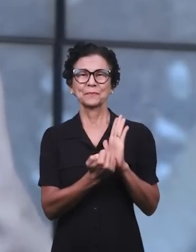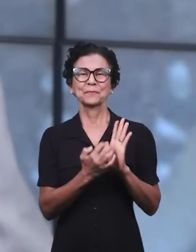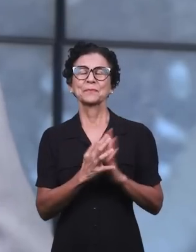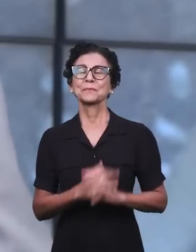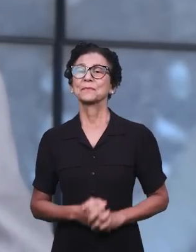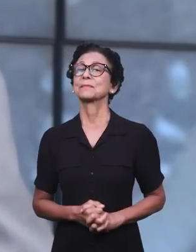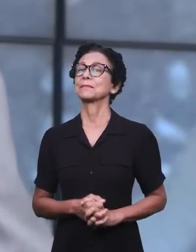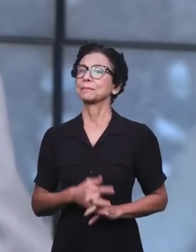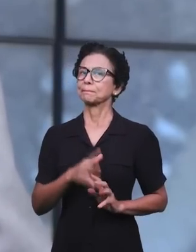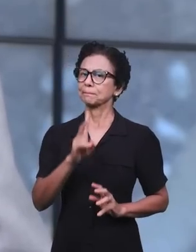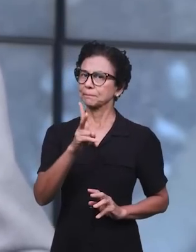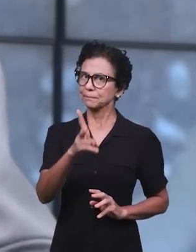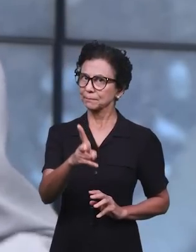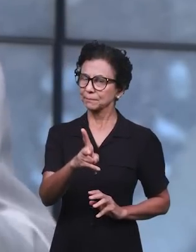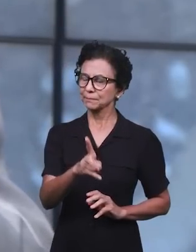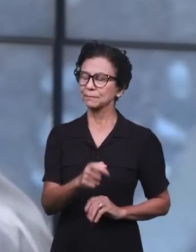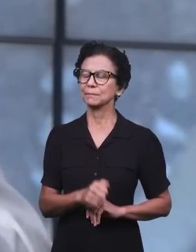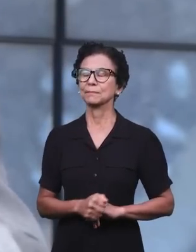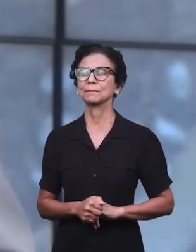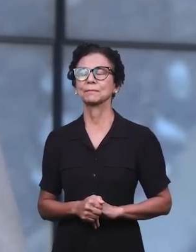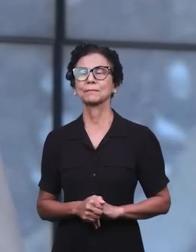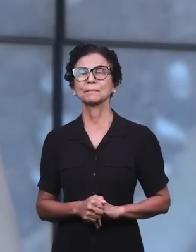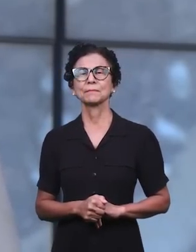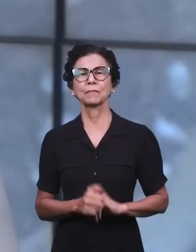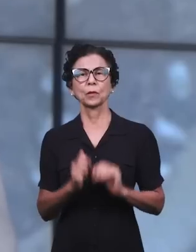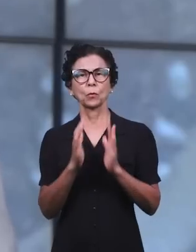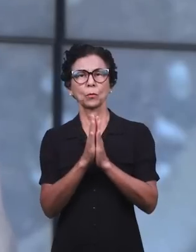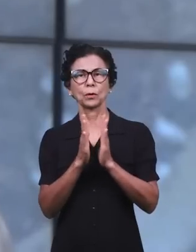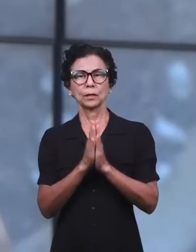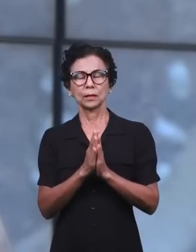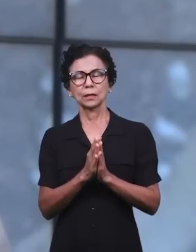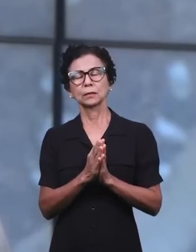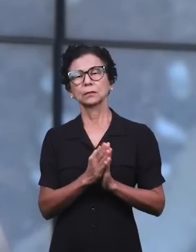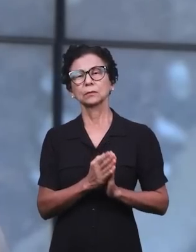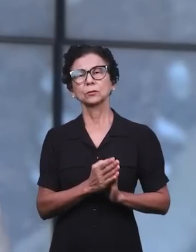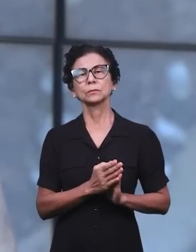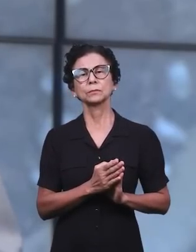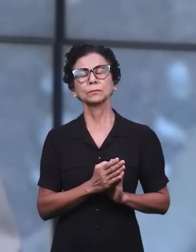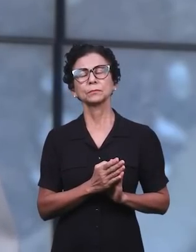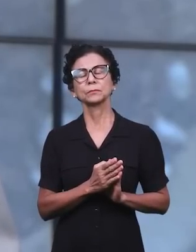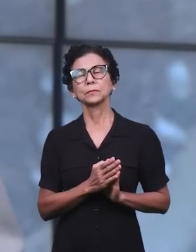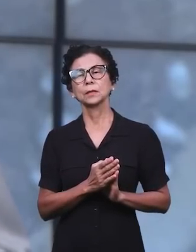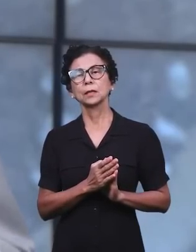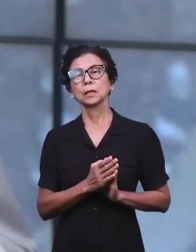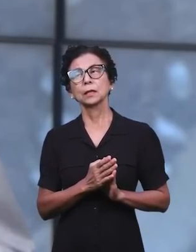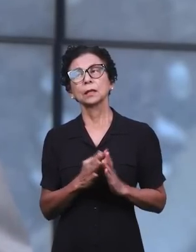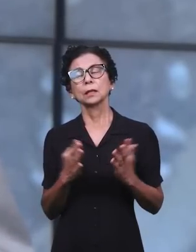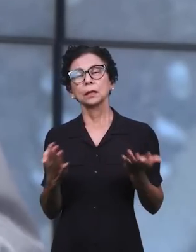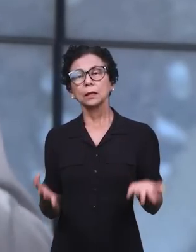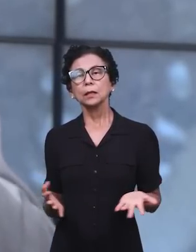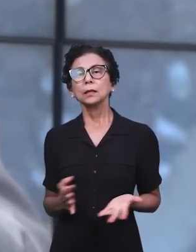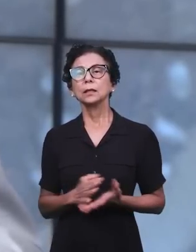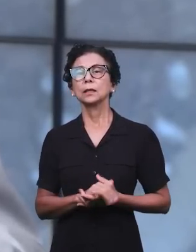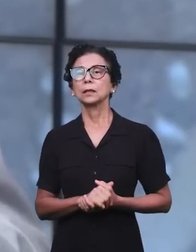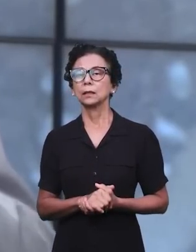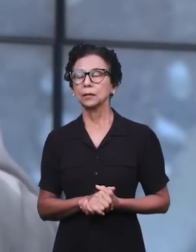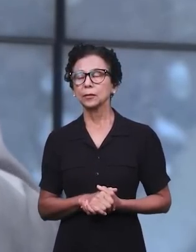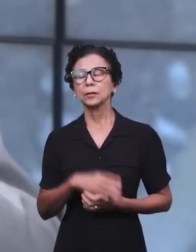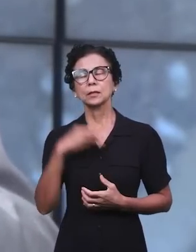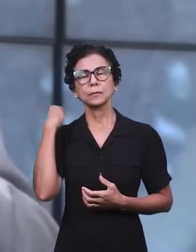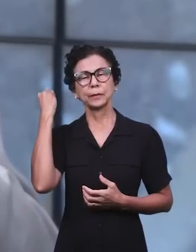lembrando, continuamos orando por vocês, continuamos buscando para que as experiências elas só se